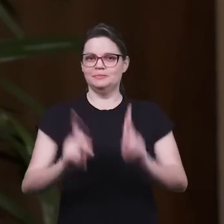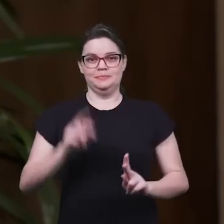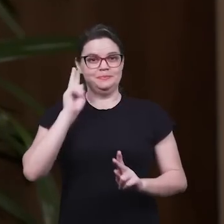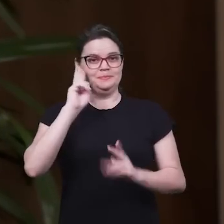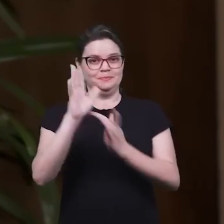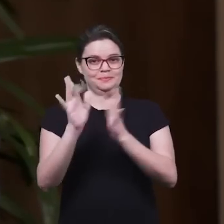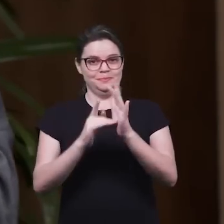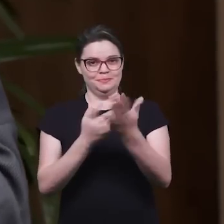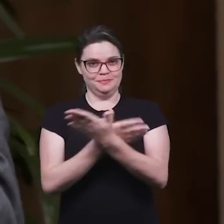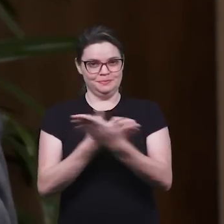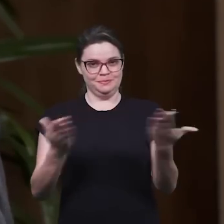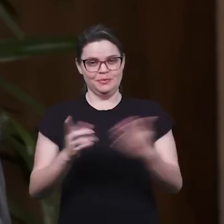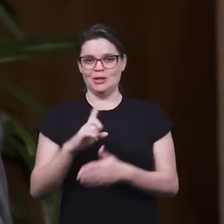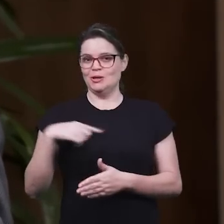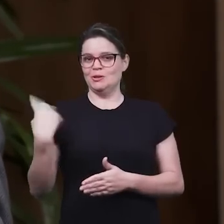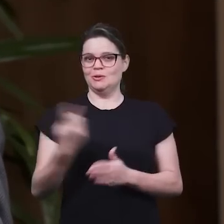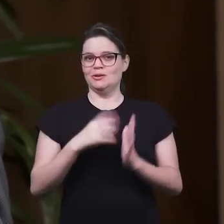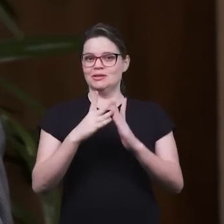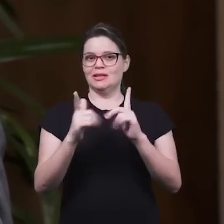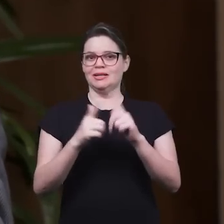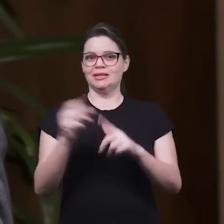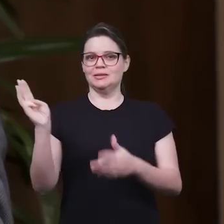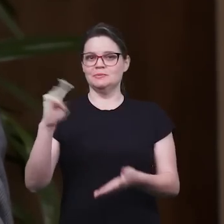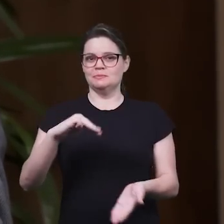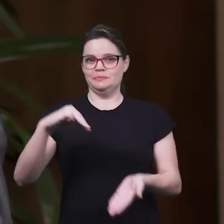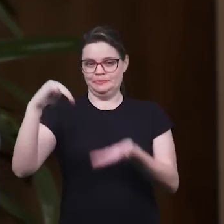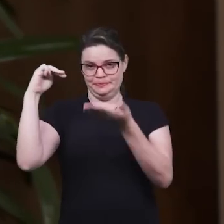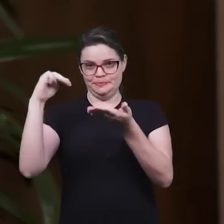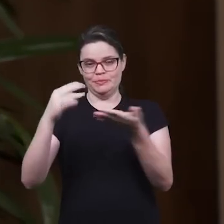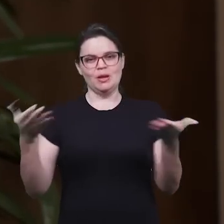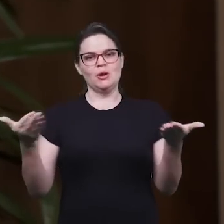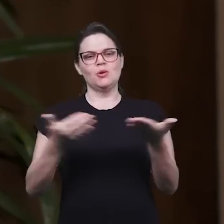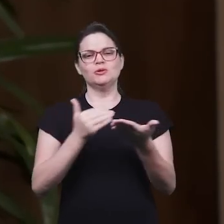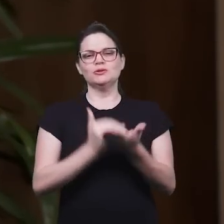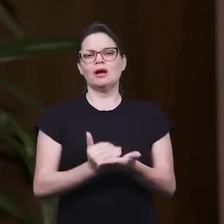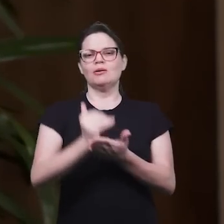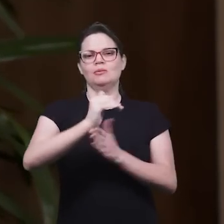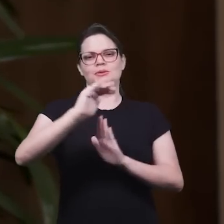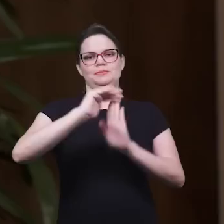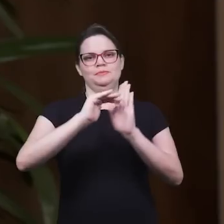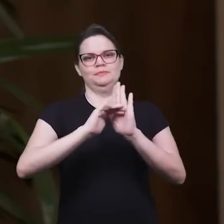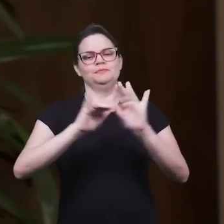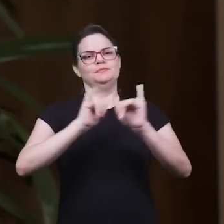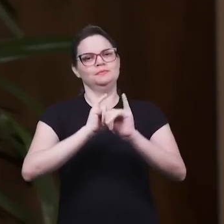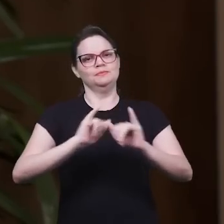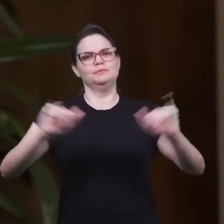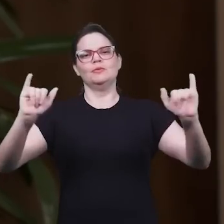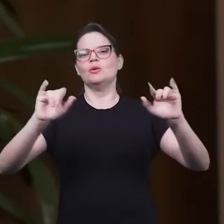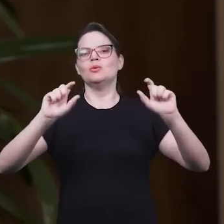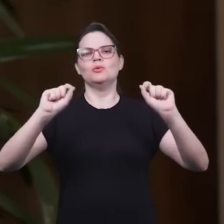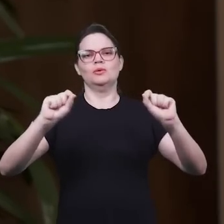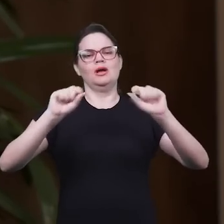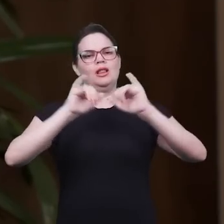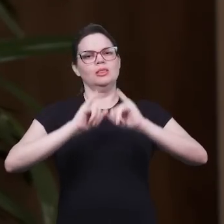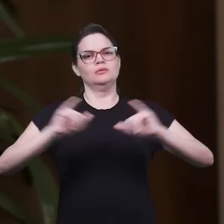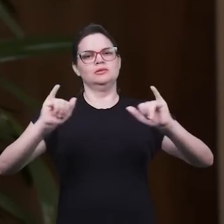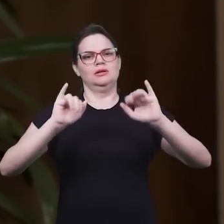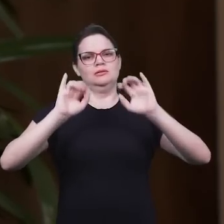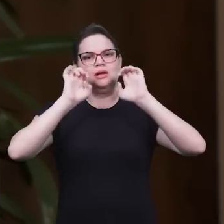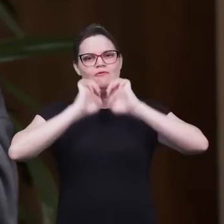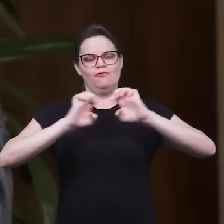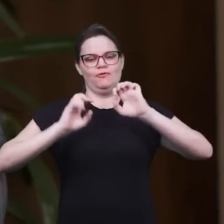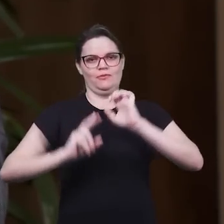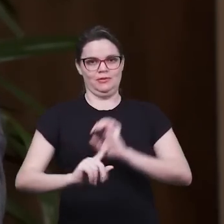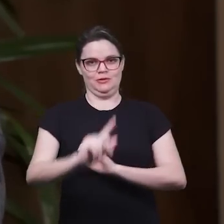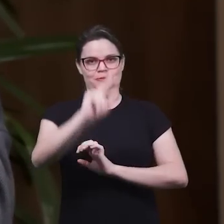Paz do Senhor a todos, nós somos a Igreja Cristã Maranata e esse é o programa Anunciando o Evangelho